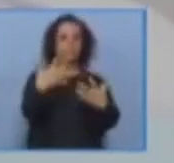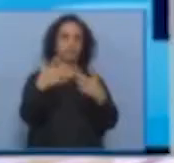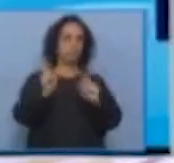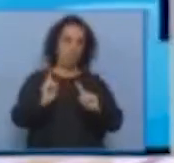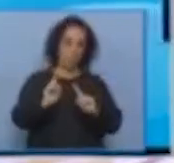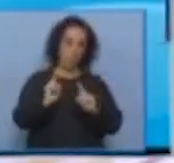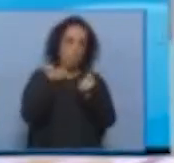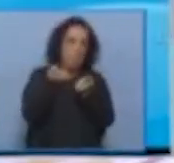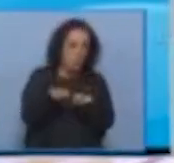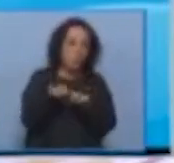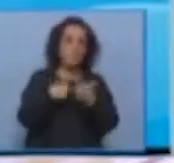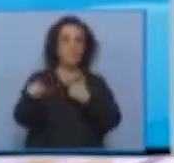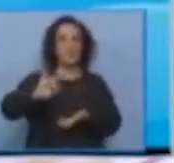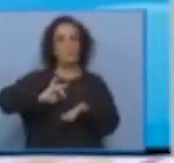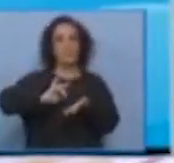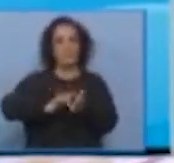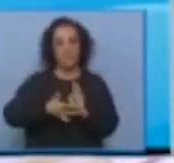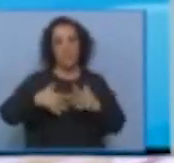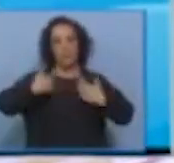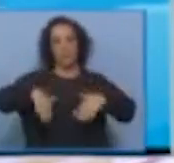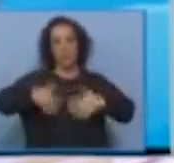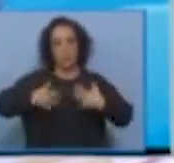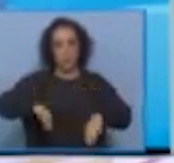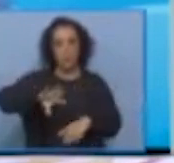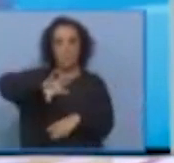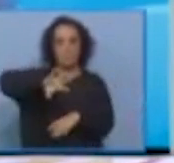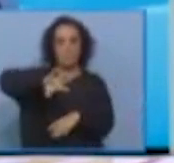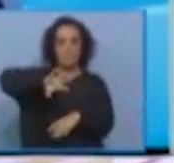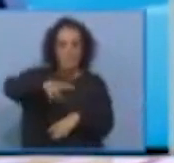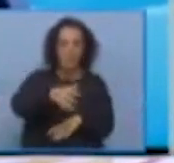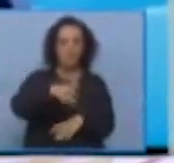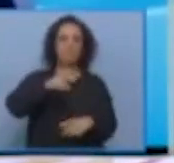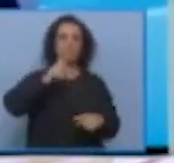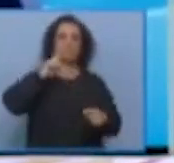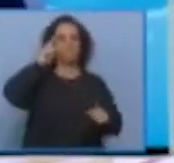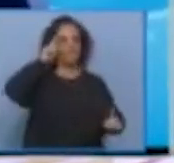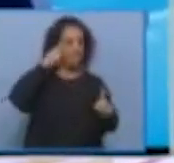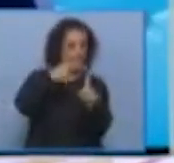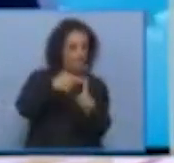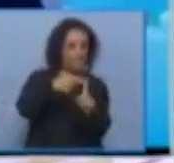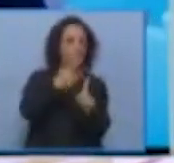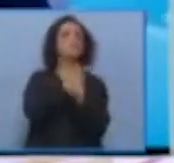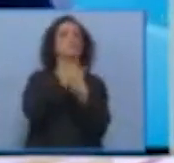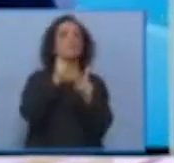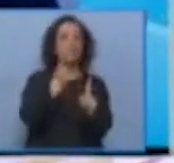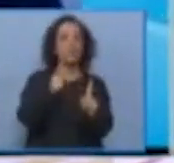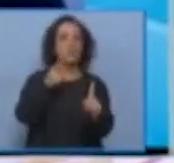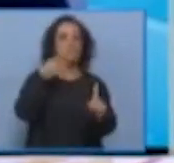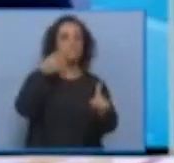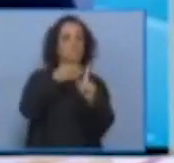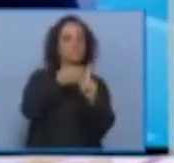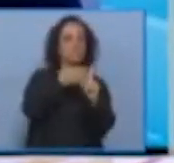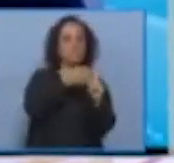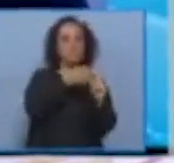é uma daquelas terras de missão que começa a ser mesmo terra de missão, porque aí o desvio para as